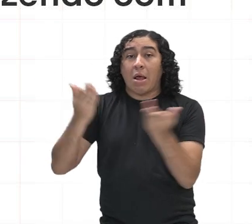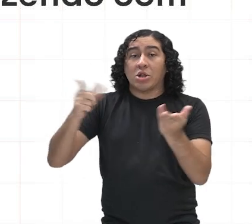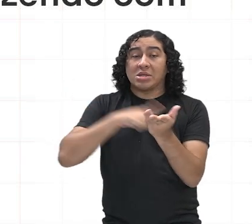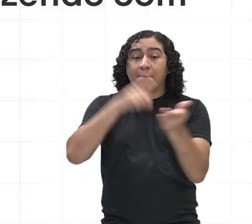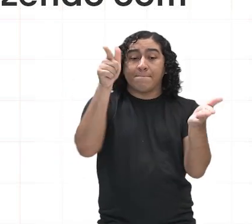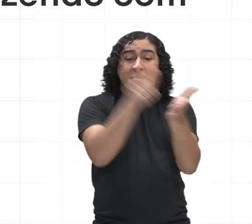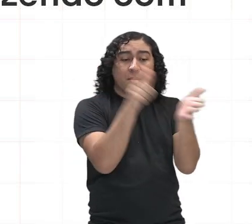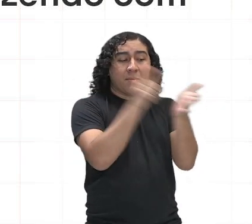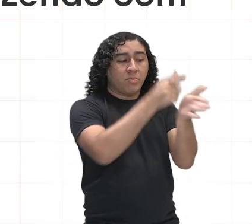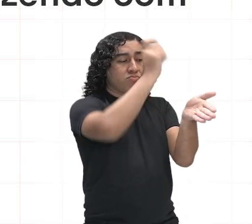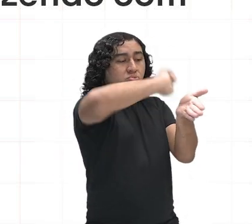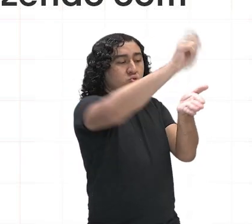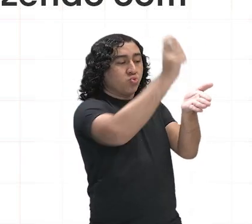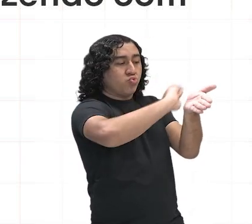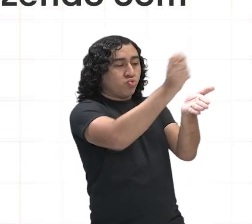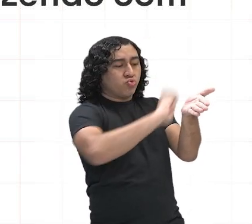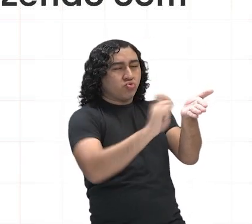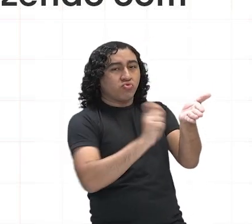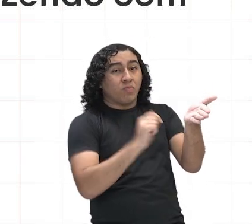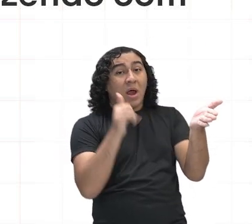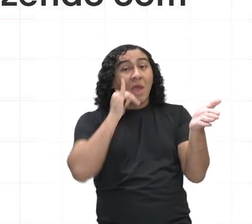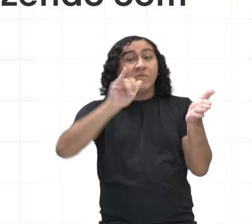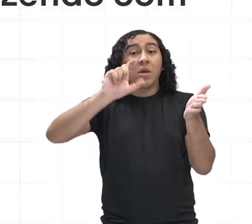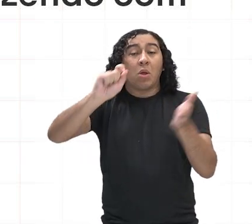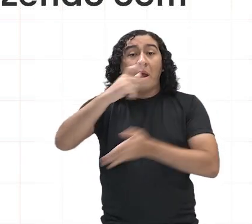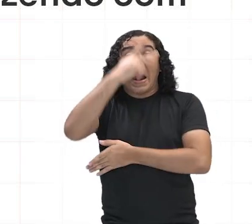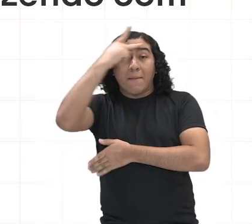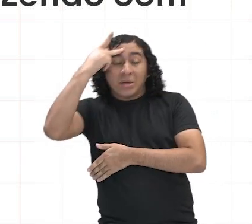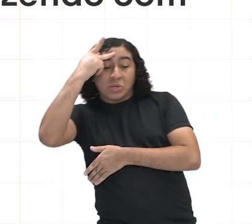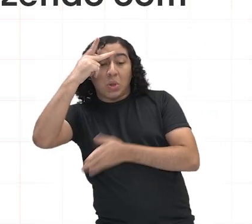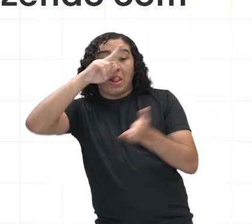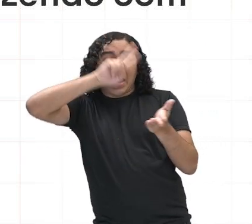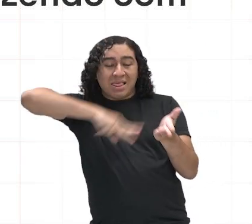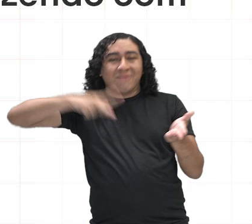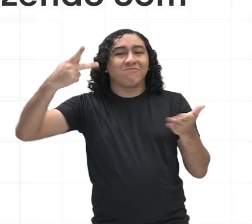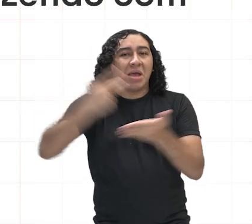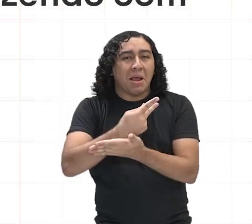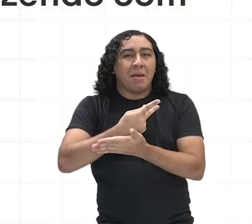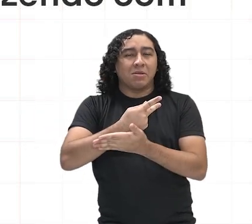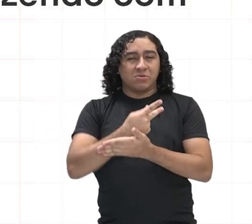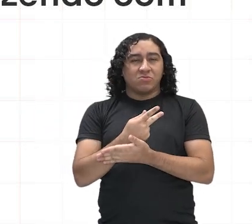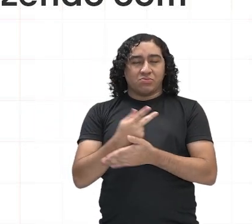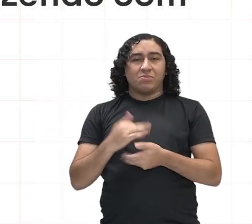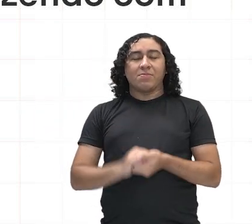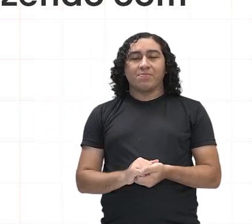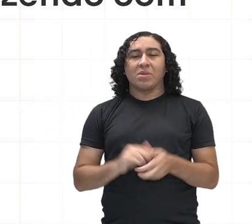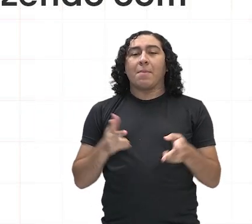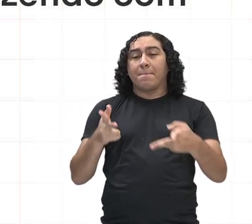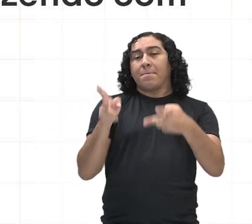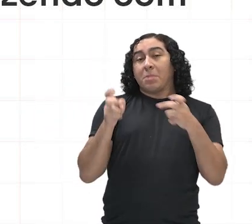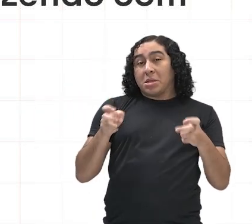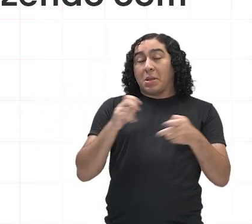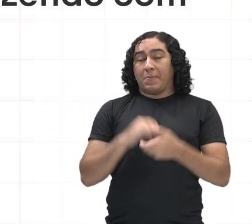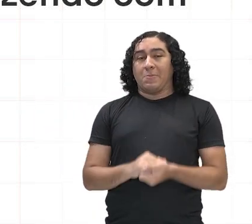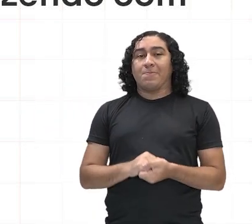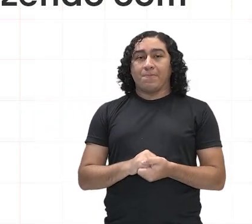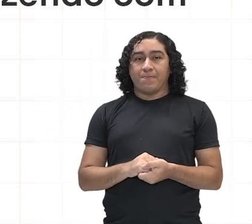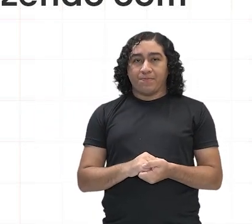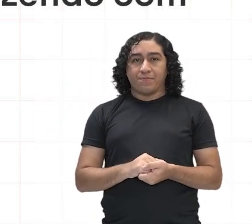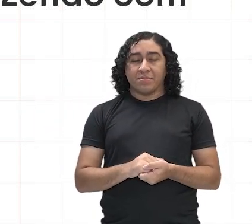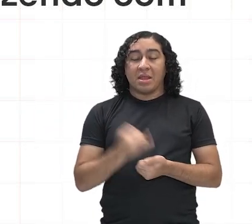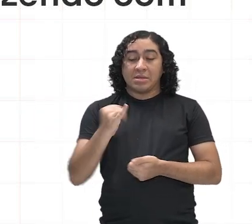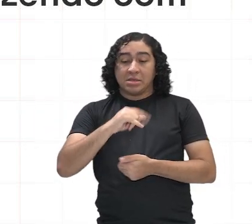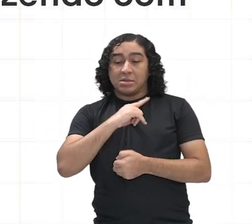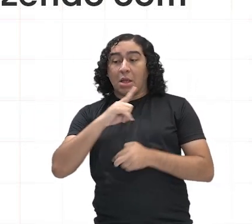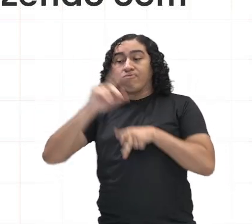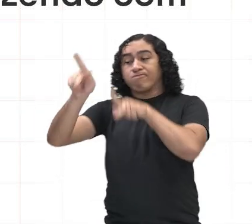interpretações arbitrárias por parte da elite. Percebe que ali, quando eu falei para vocês sobre os